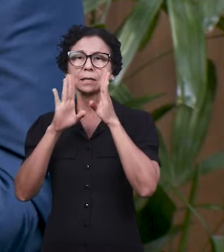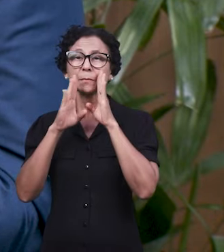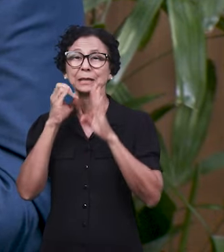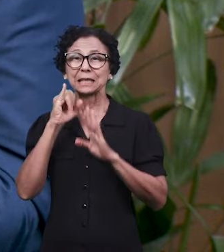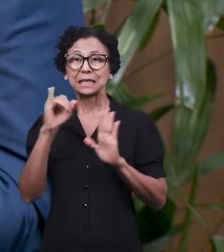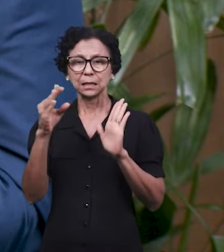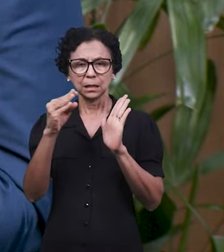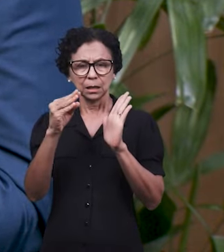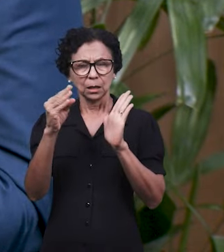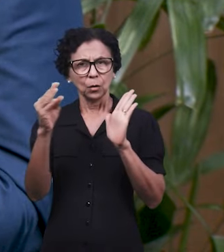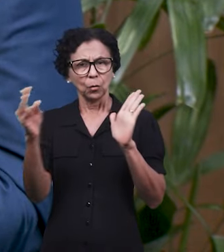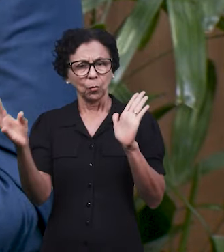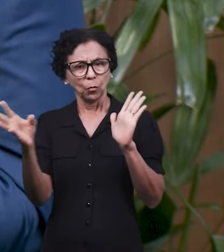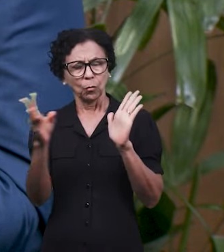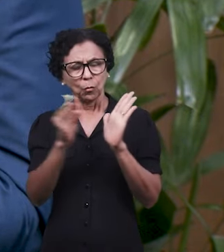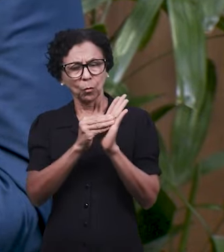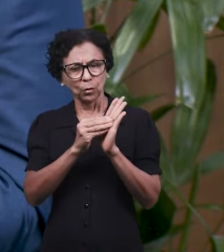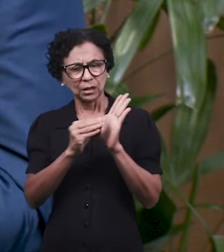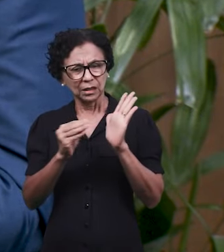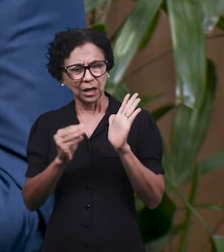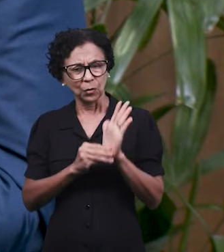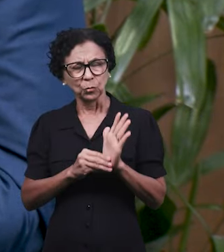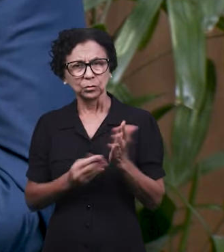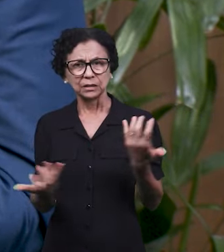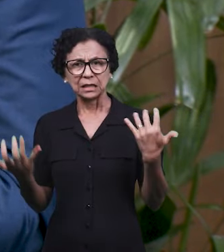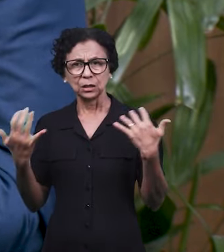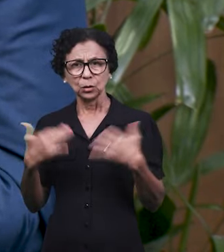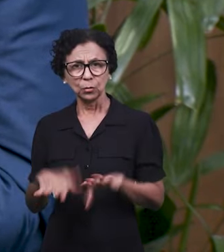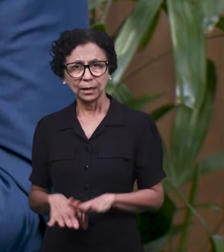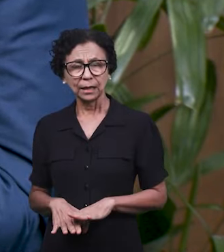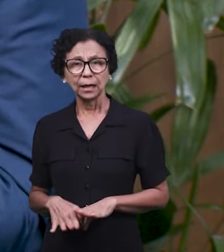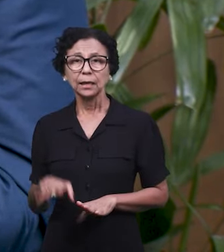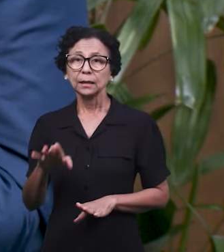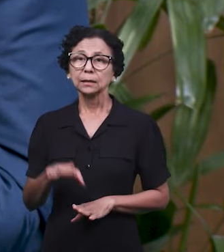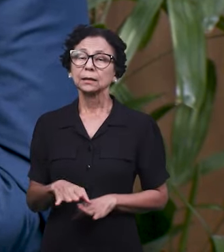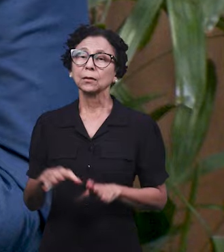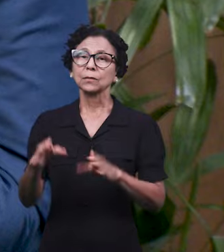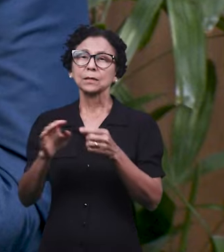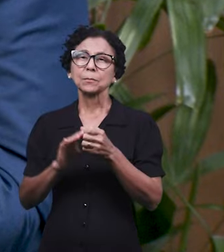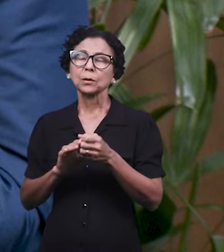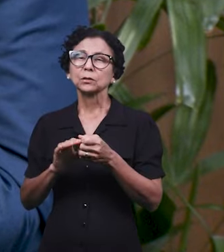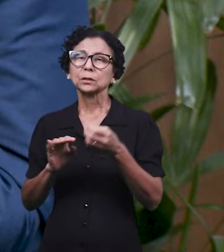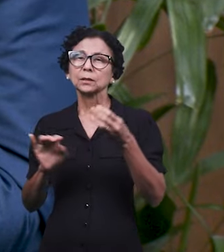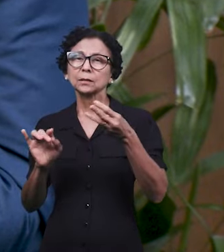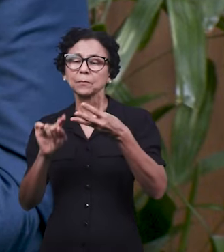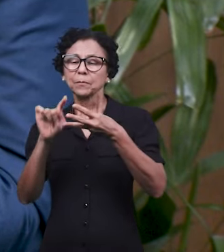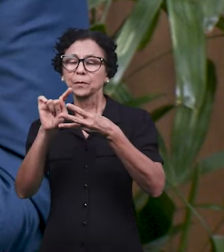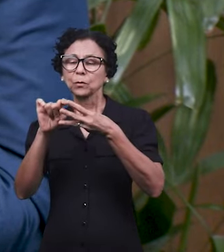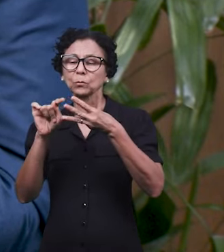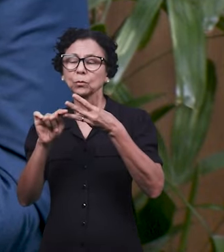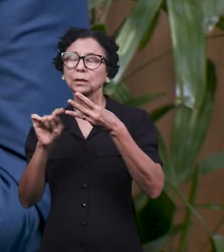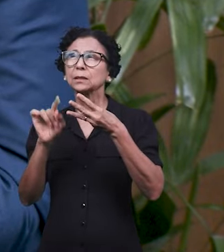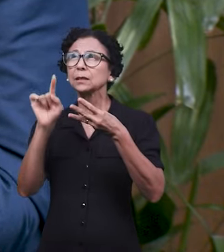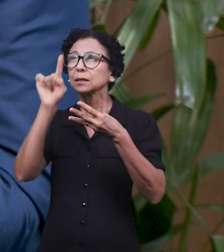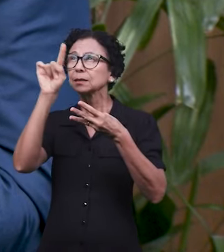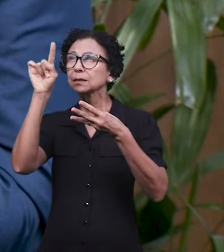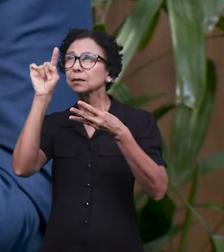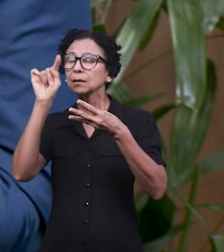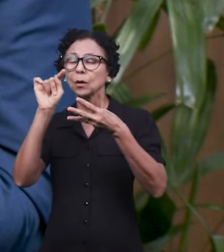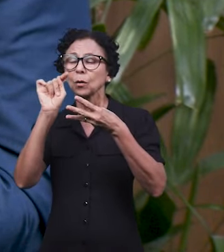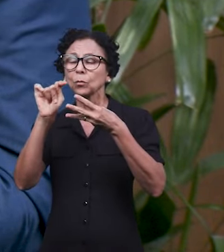apareça algum conteúdo indesejado você pode ali naqueles três pontinhos você pode denunciar ou você pode também dizer ali que você não tem